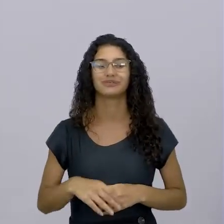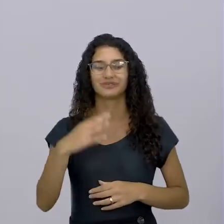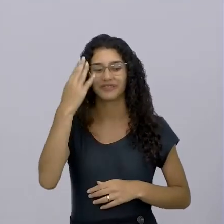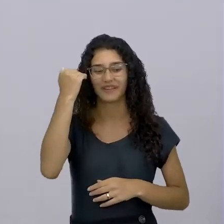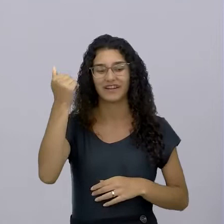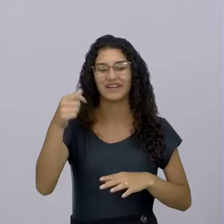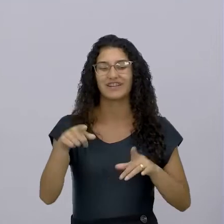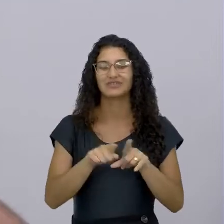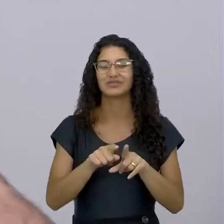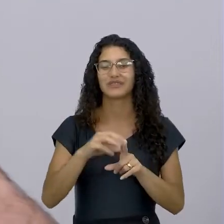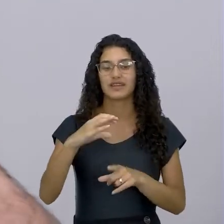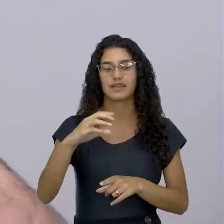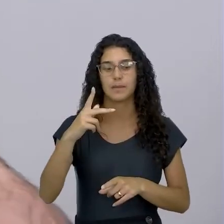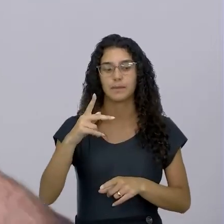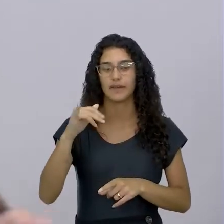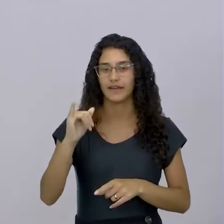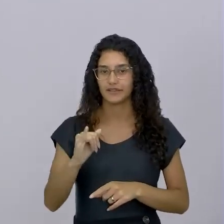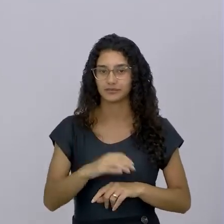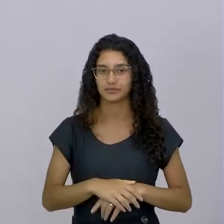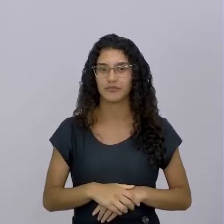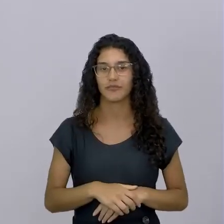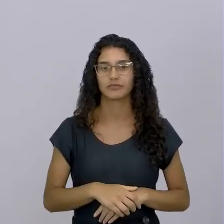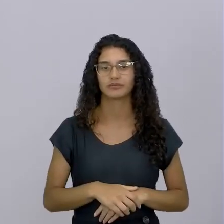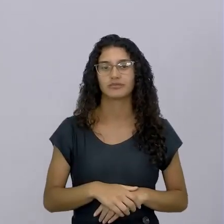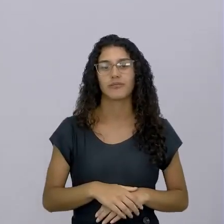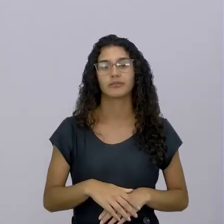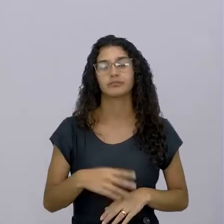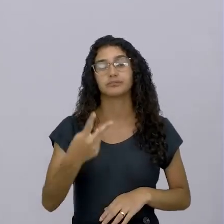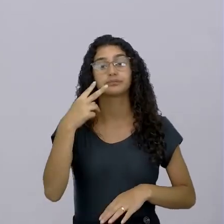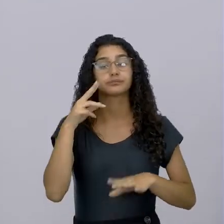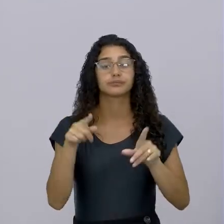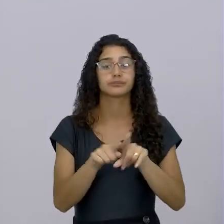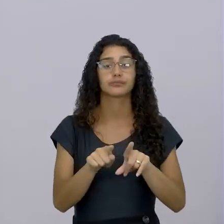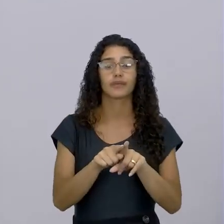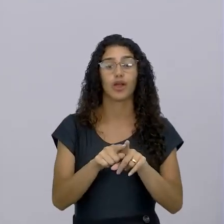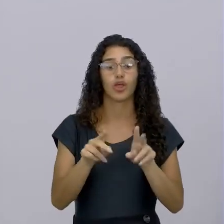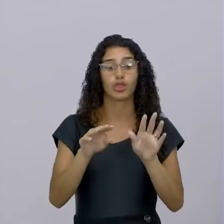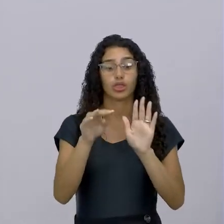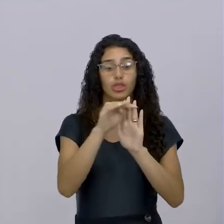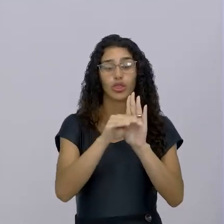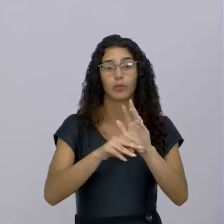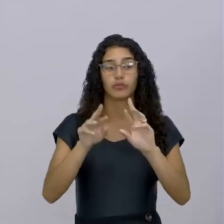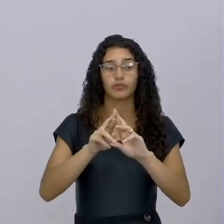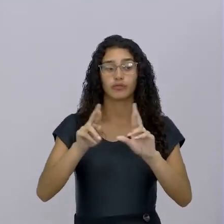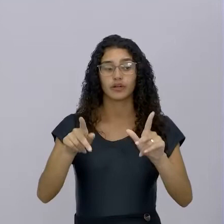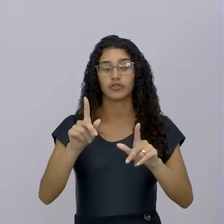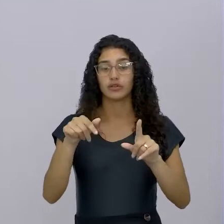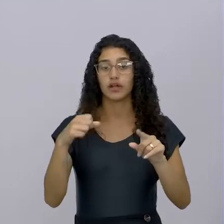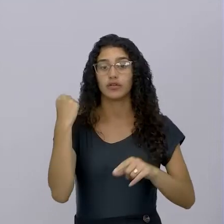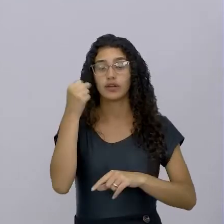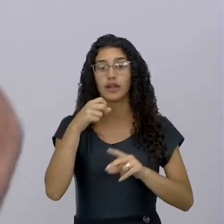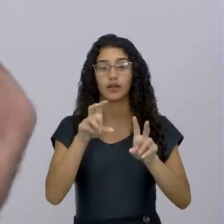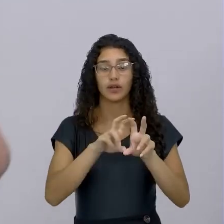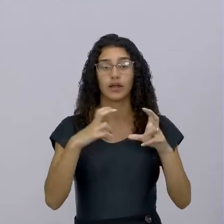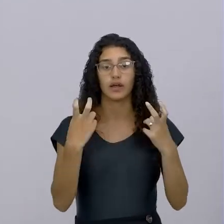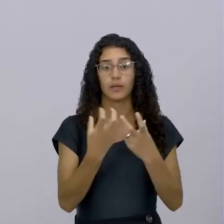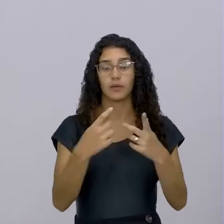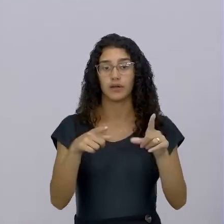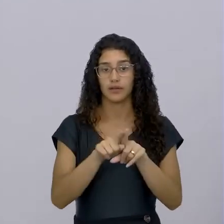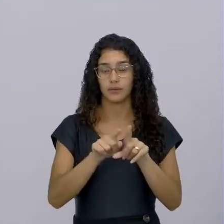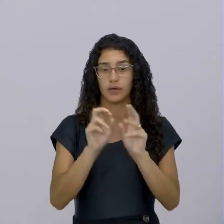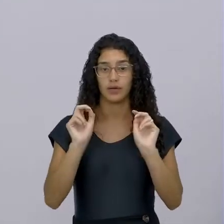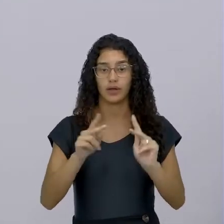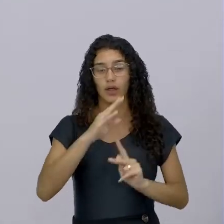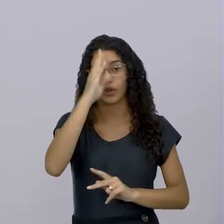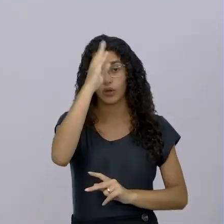famosas CPIs, tá certo, pessoal? Vamos ver, então, outro tópico aí, que é o Senado e a Câmara, tá certo?